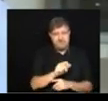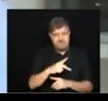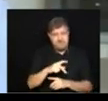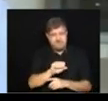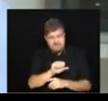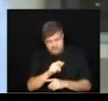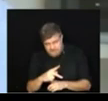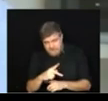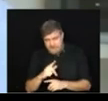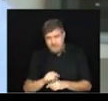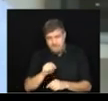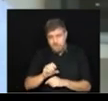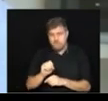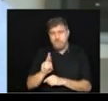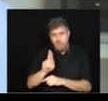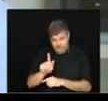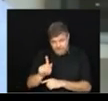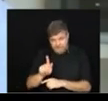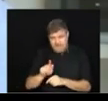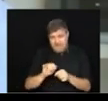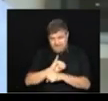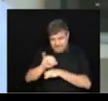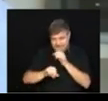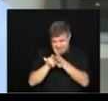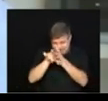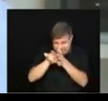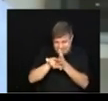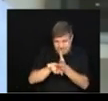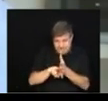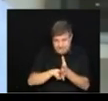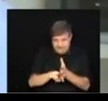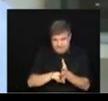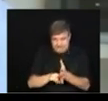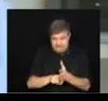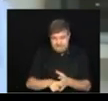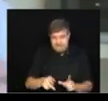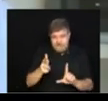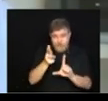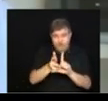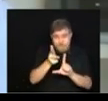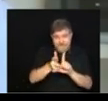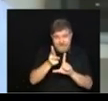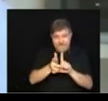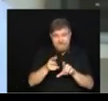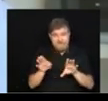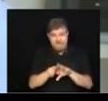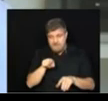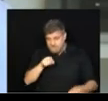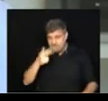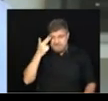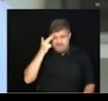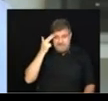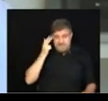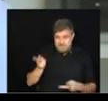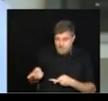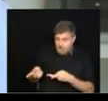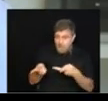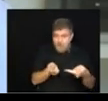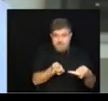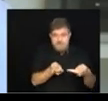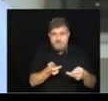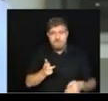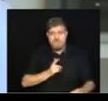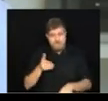www.spsp.org, mas vocês podem ver na internet e haverá uma live que você também, Gabriel, está convidado